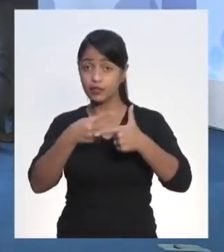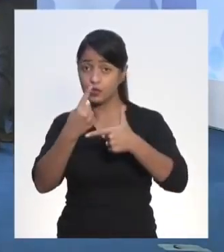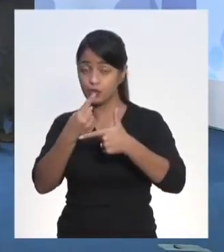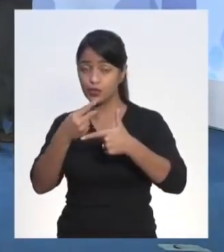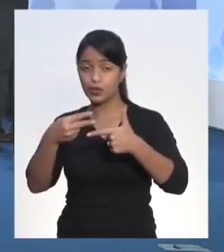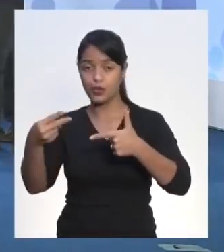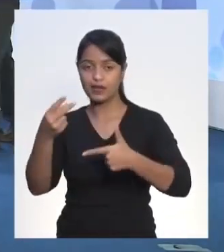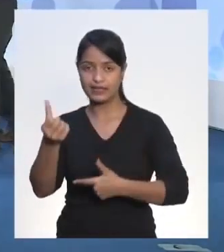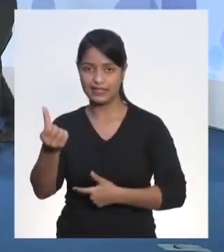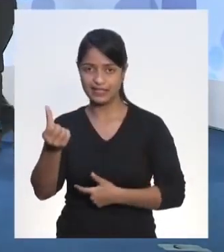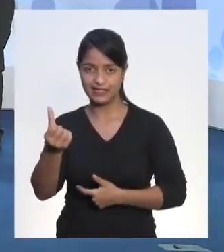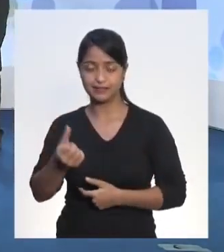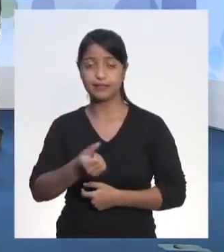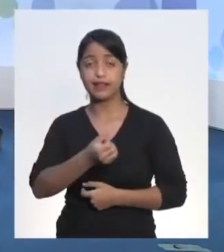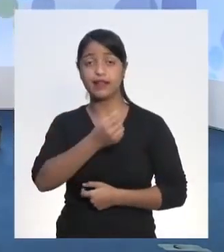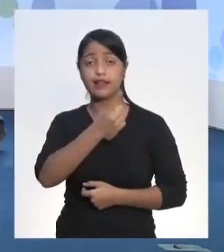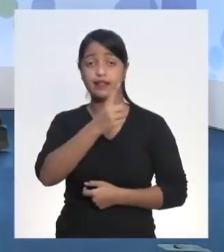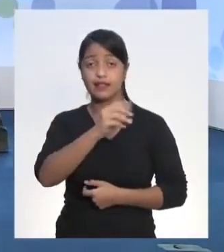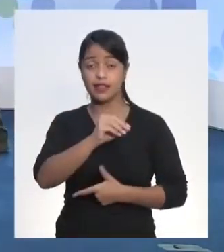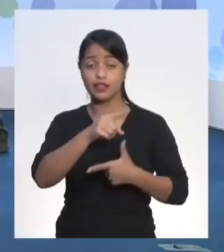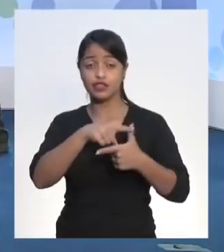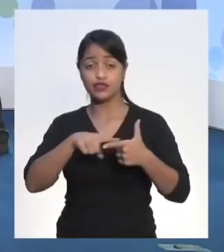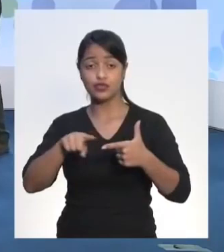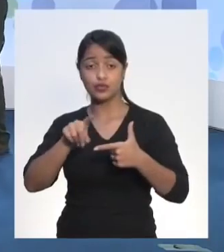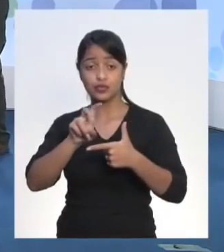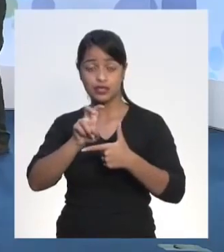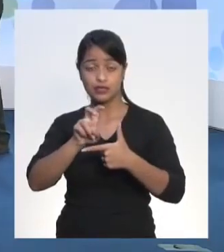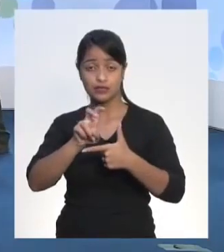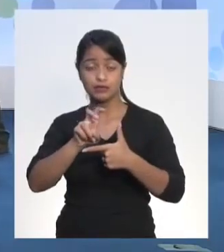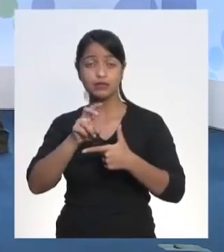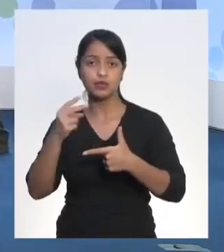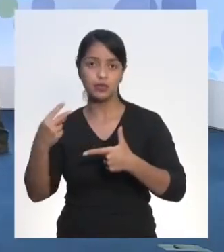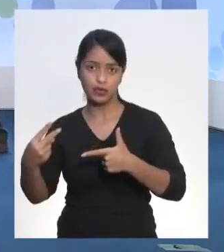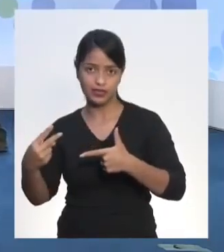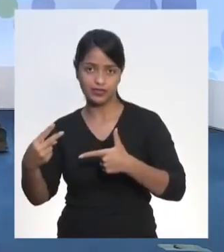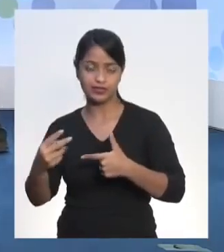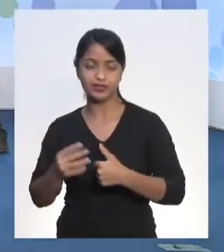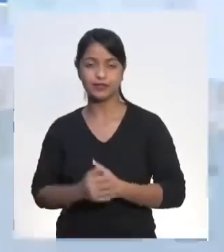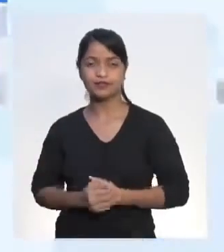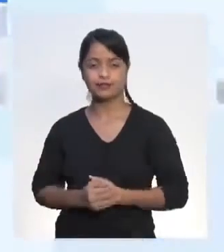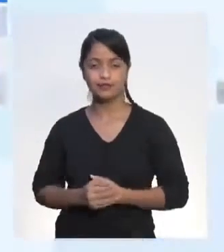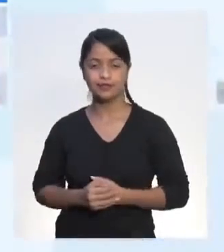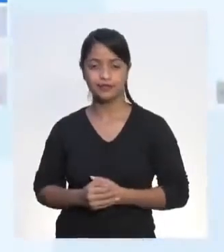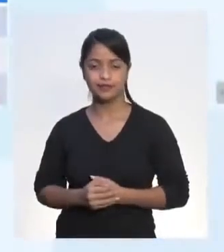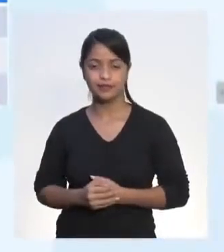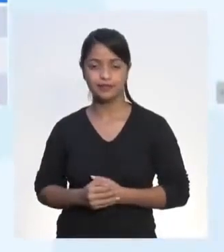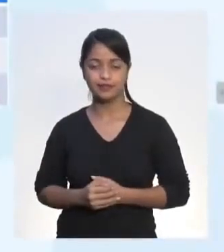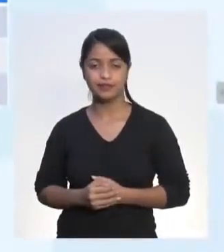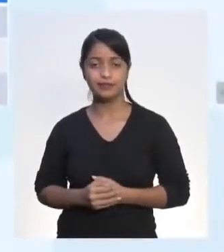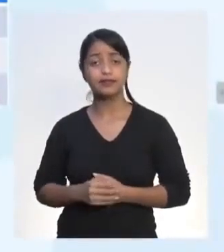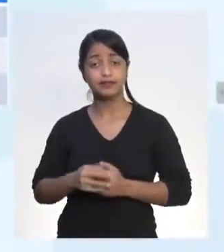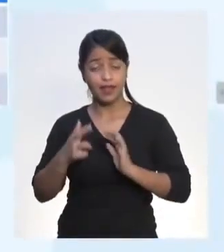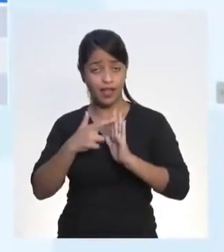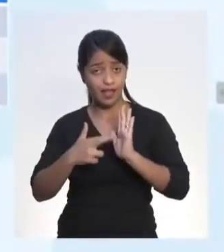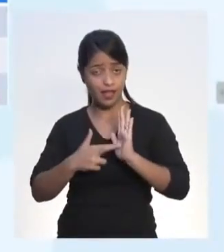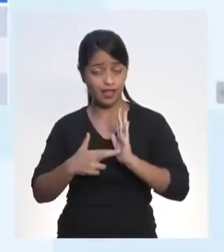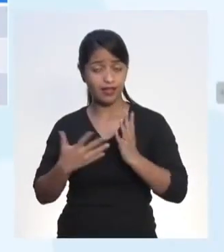6. 10 dividido por 5 aqui, ó, é 2. Então a operação eu fiz. Aí faz a regra de sinal,